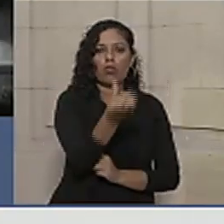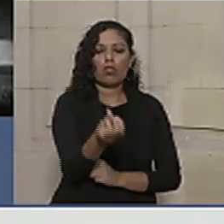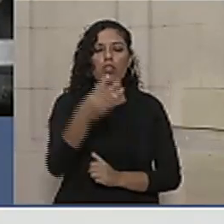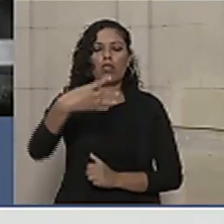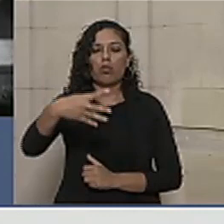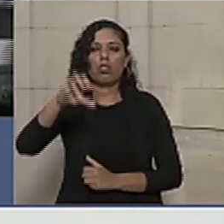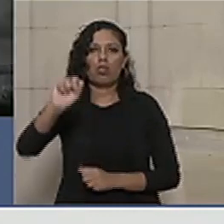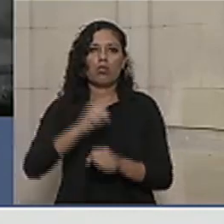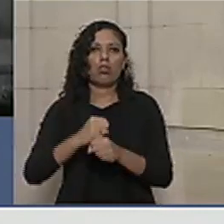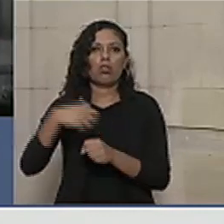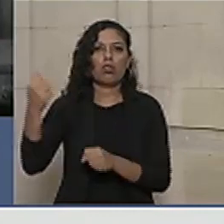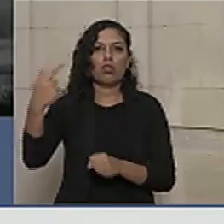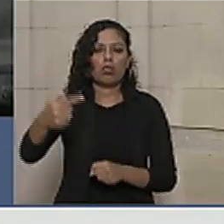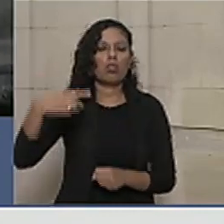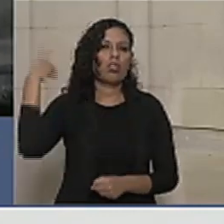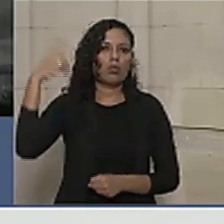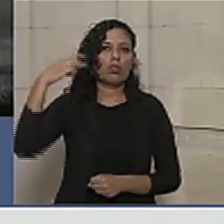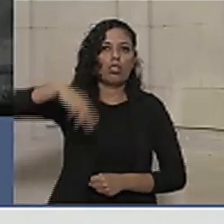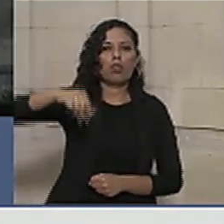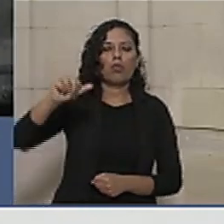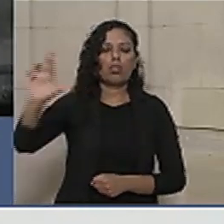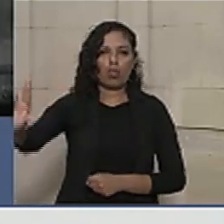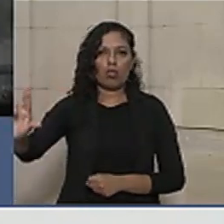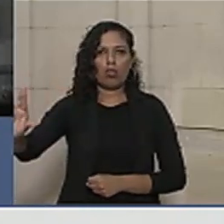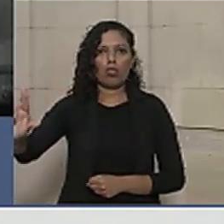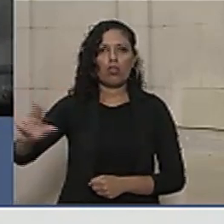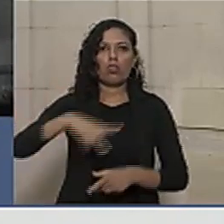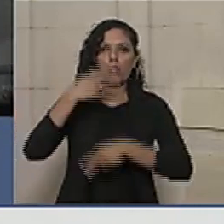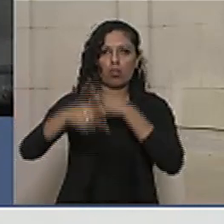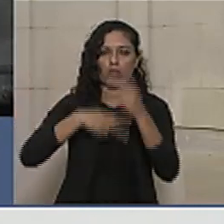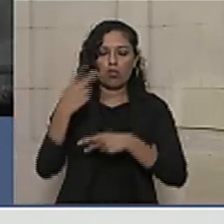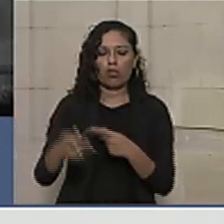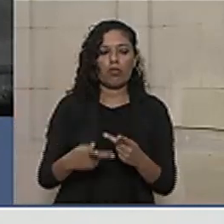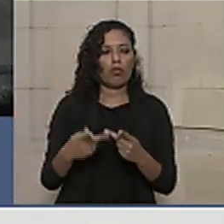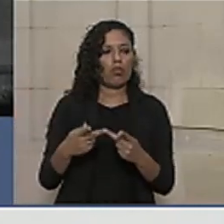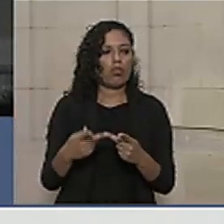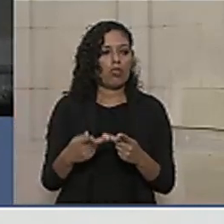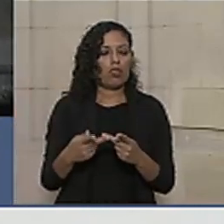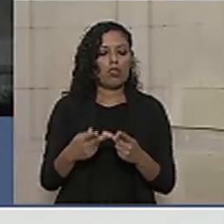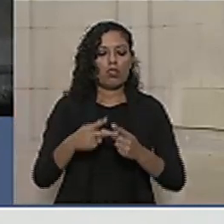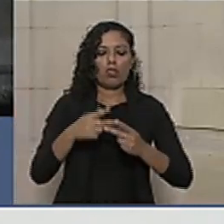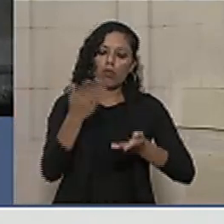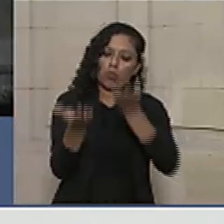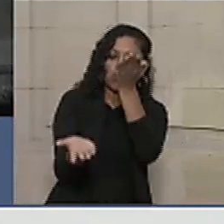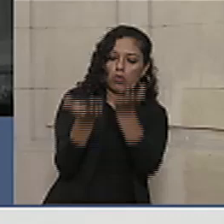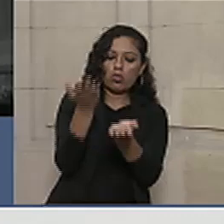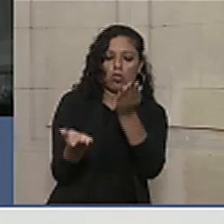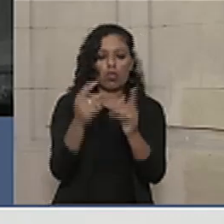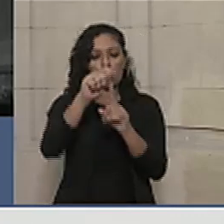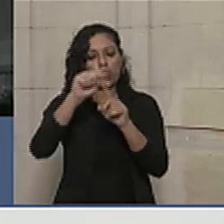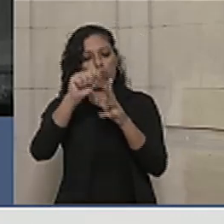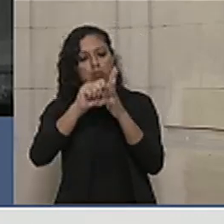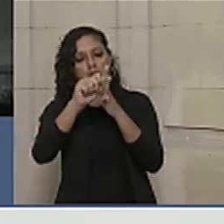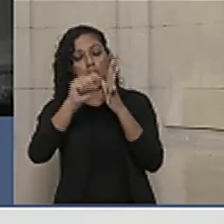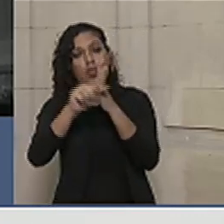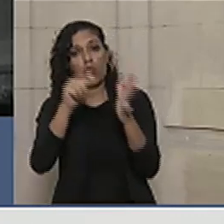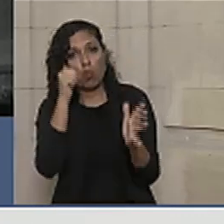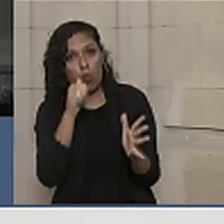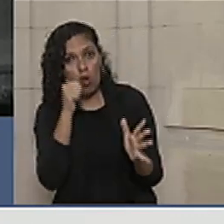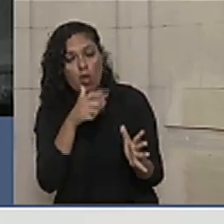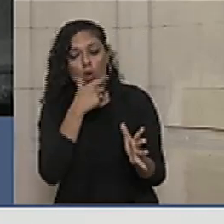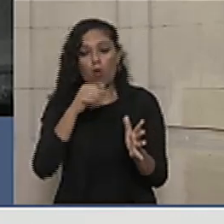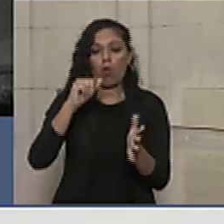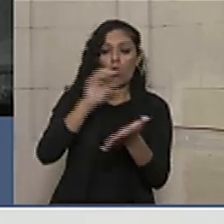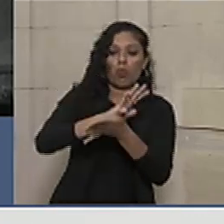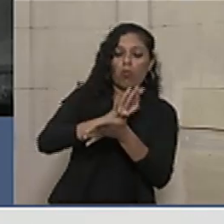2648-A 2017, da autoria da deputada Marta Rocha, dispõe sobre a vedação da desigualdade salarial por motivo de sexo ou